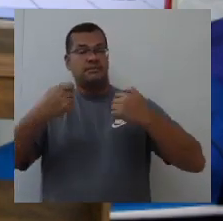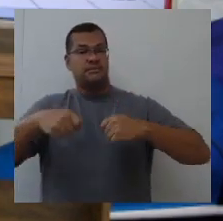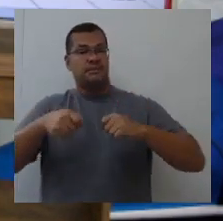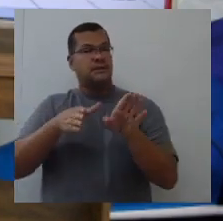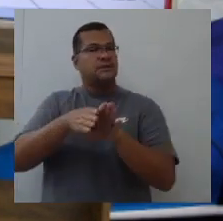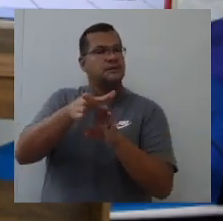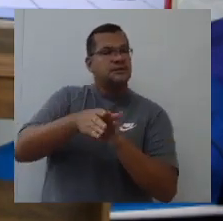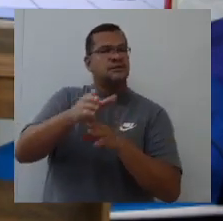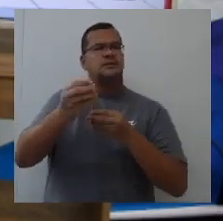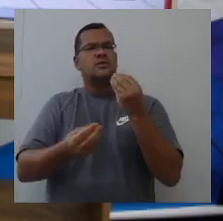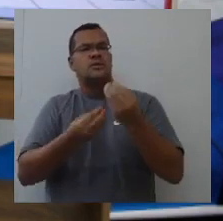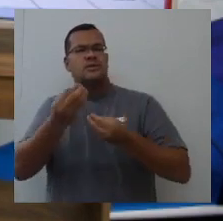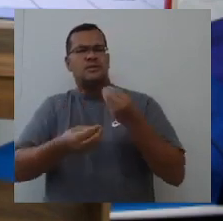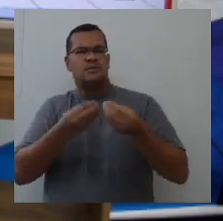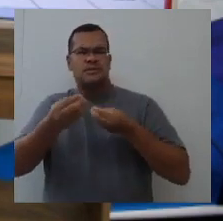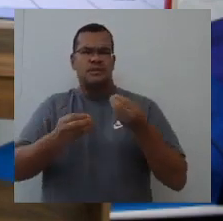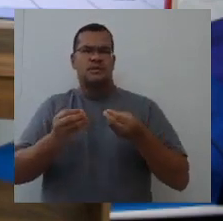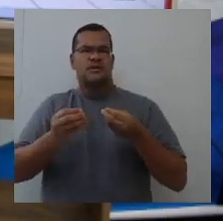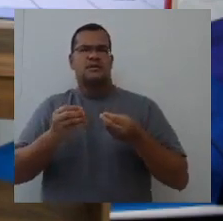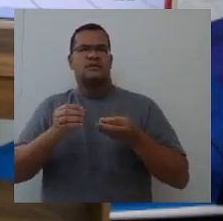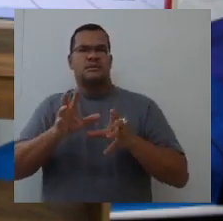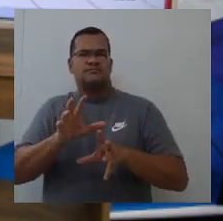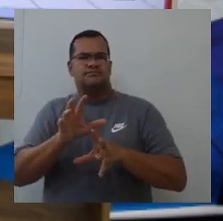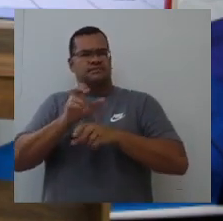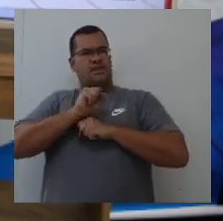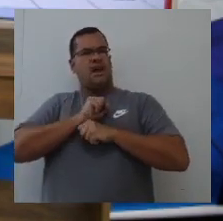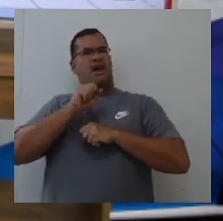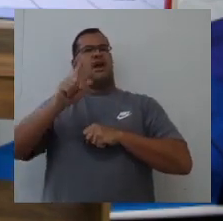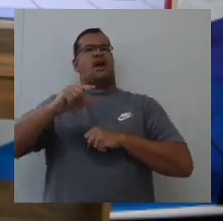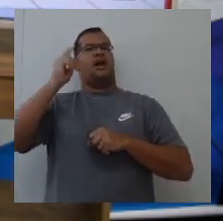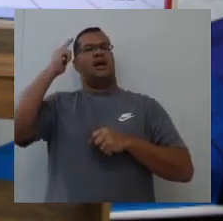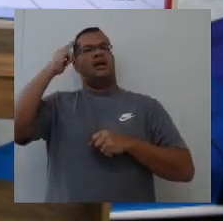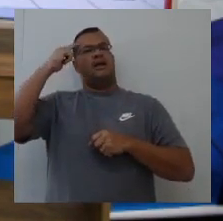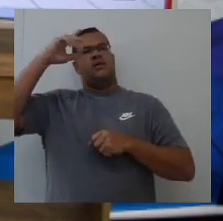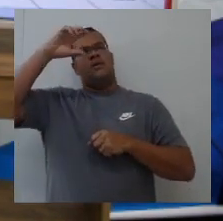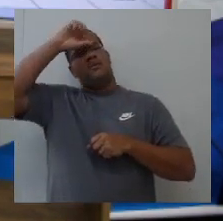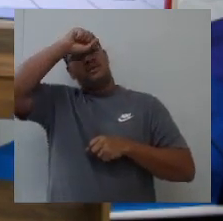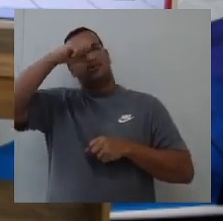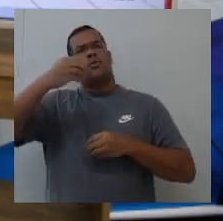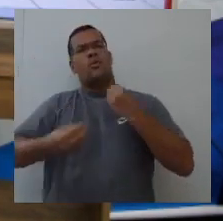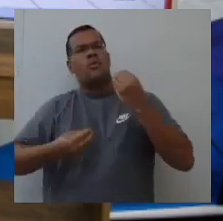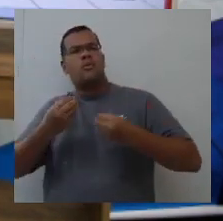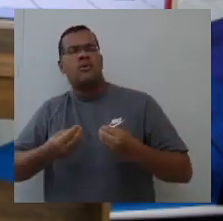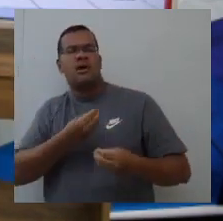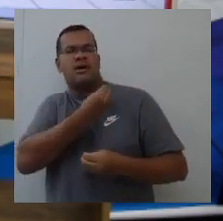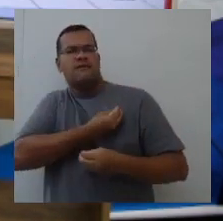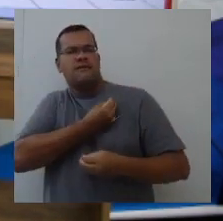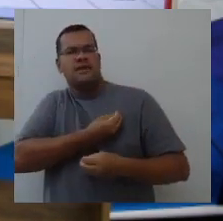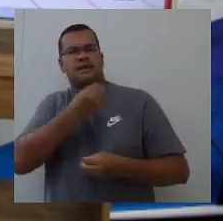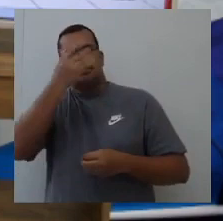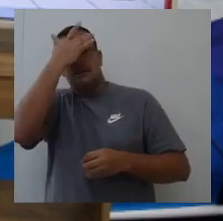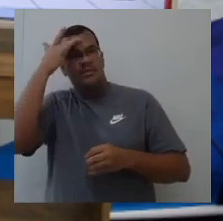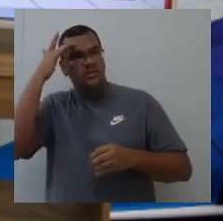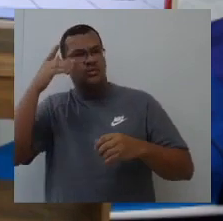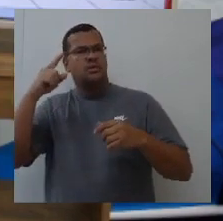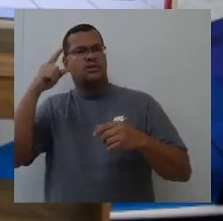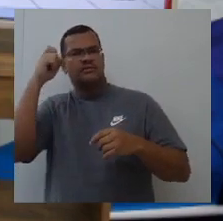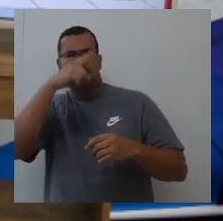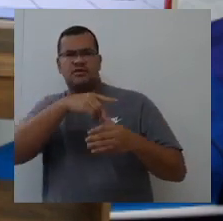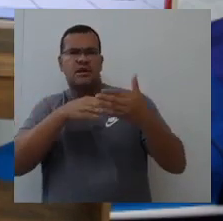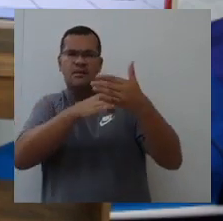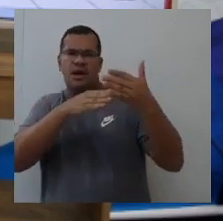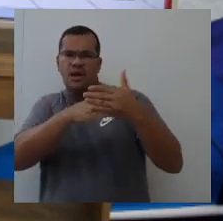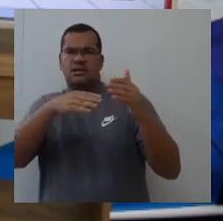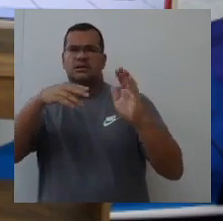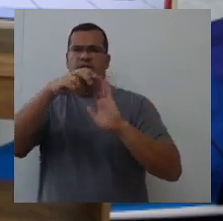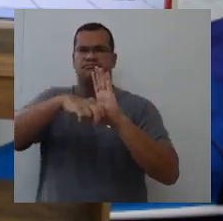para que você tenha um suporte de compreensão do dia a dia dessas pessoas que têm dificuldade de locomoção, para trazer